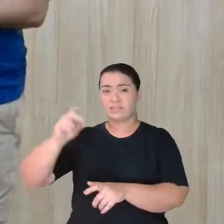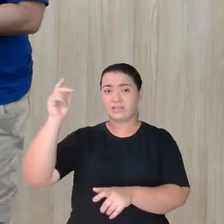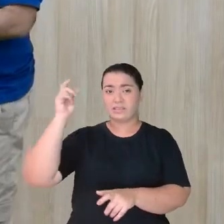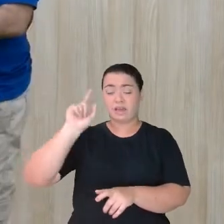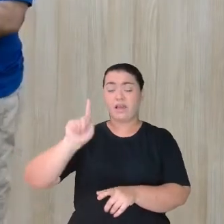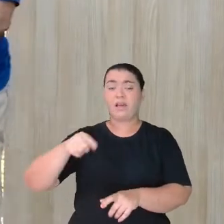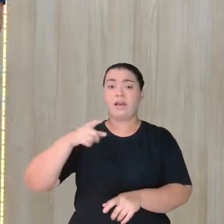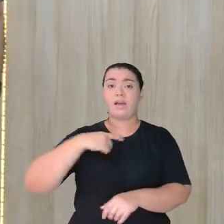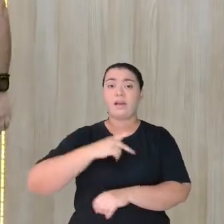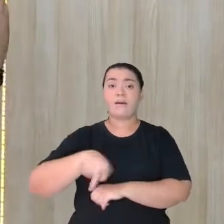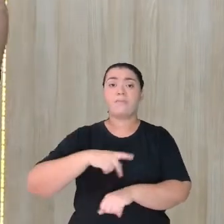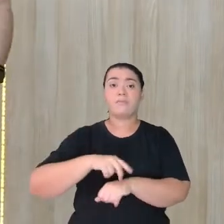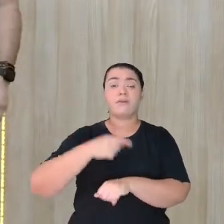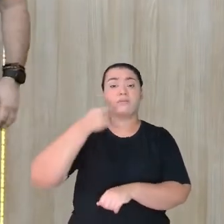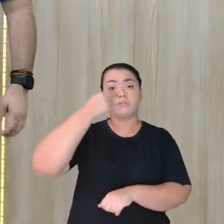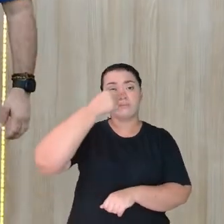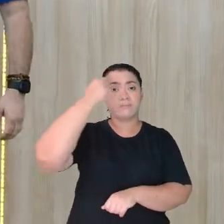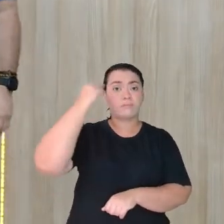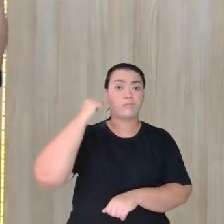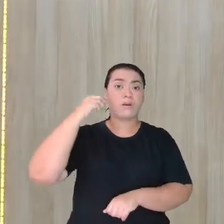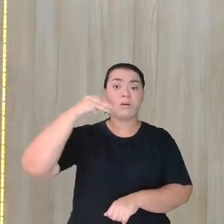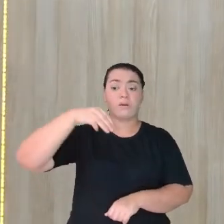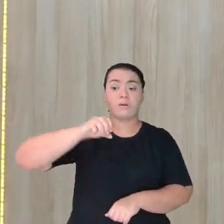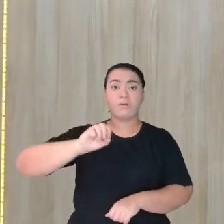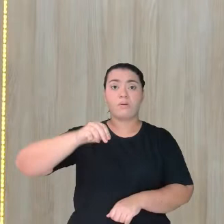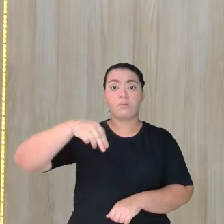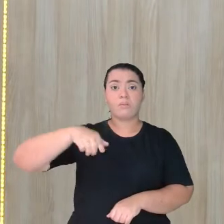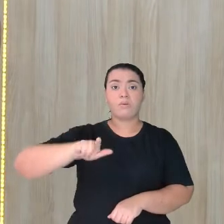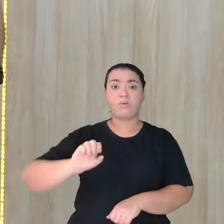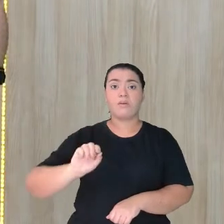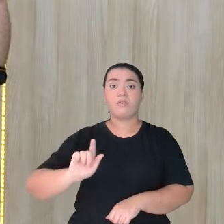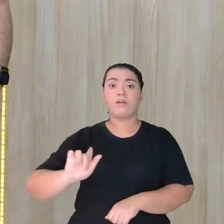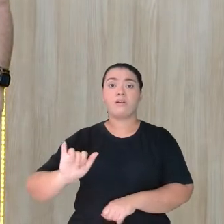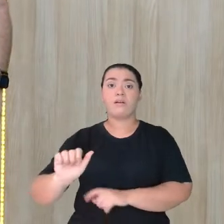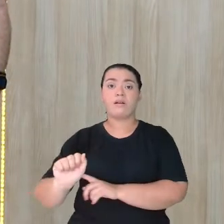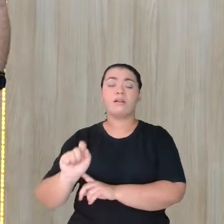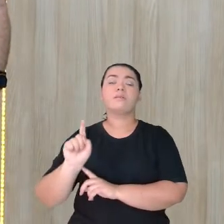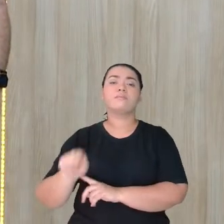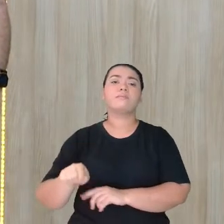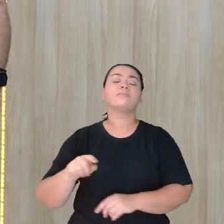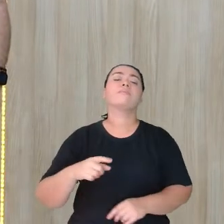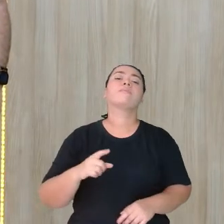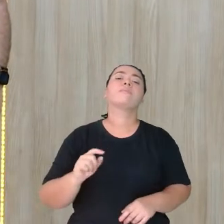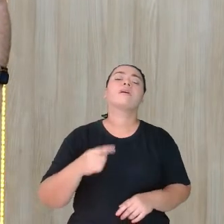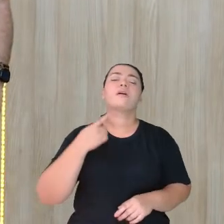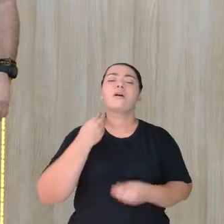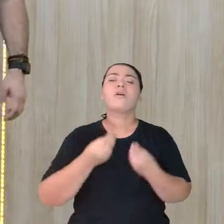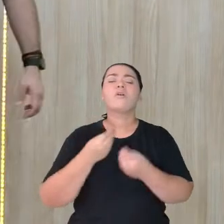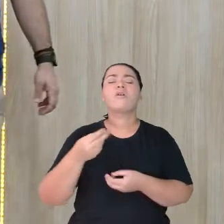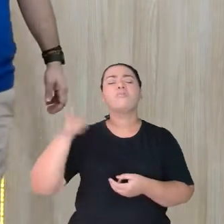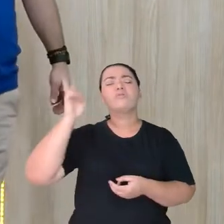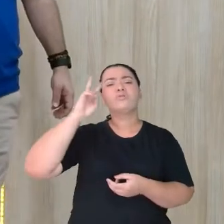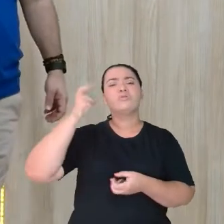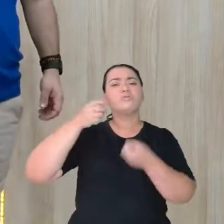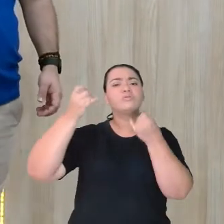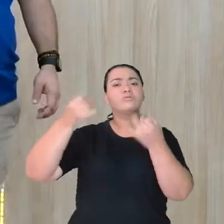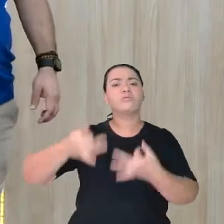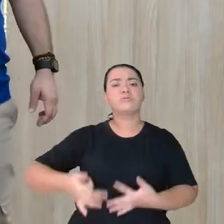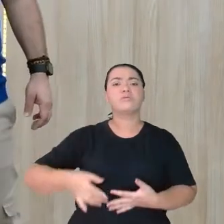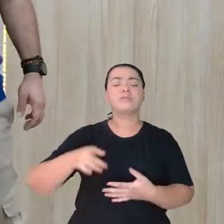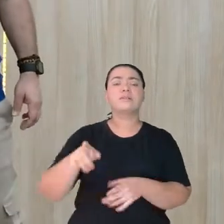da Mongólia. Então, China e Mongólia antigas, tratando um pouquinho da sua história e abordando sobre